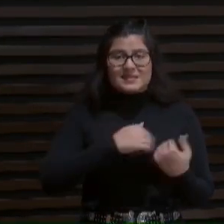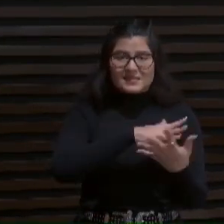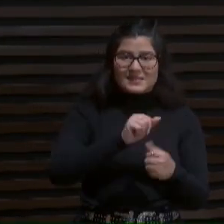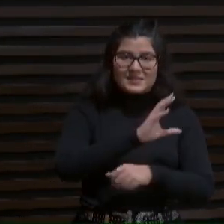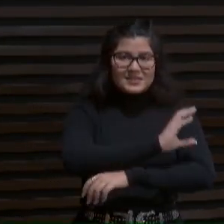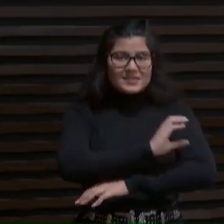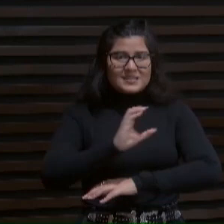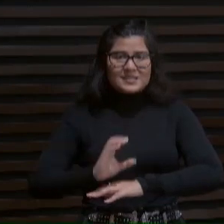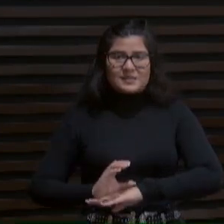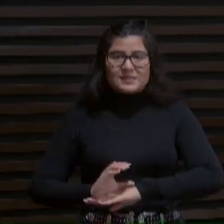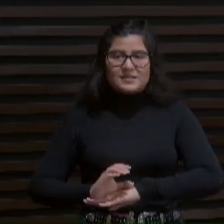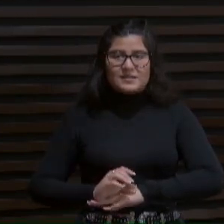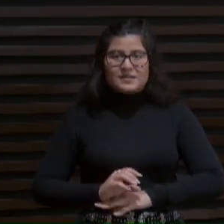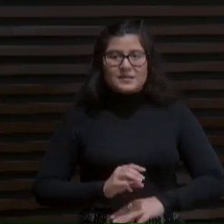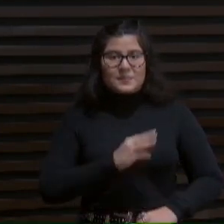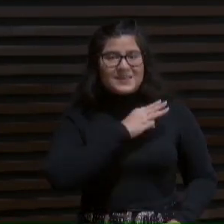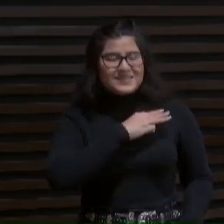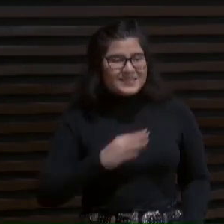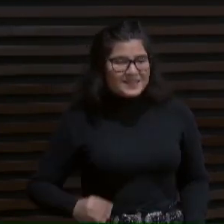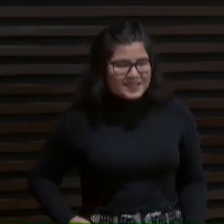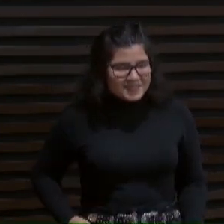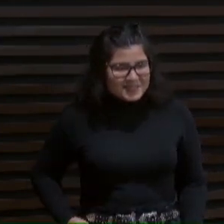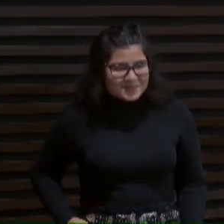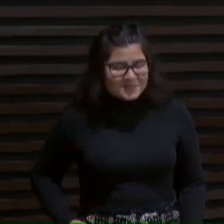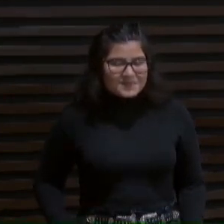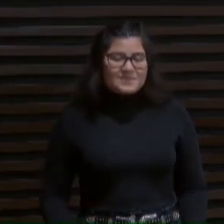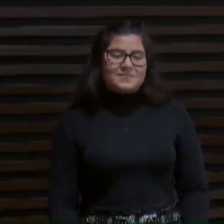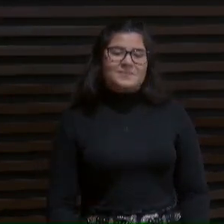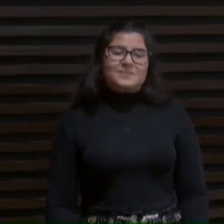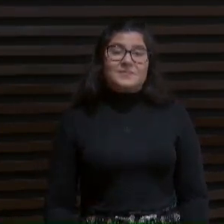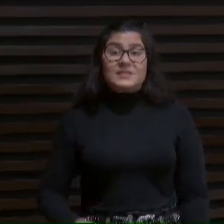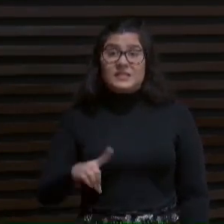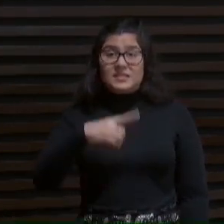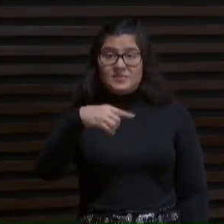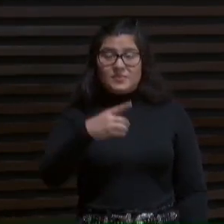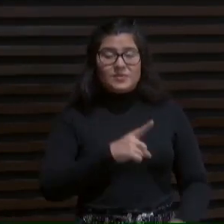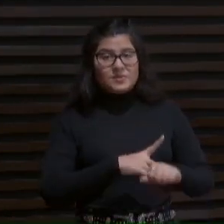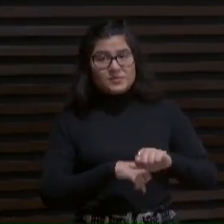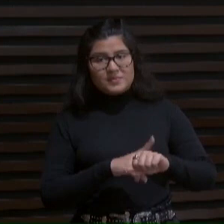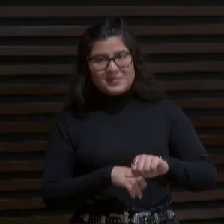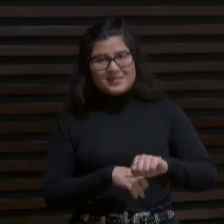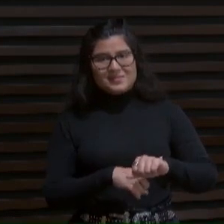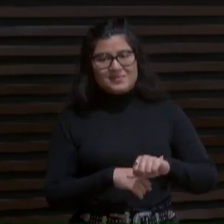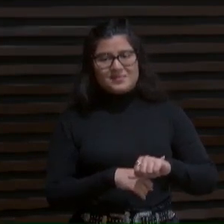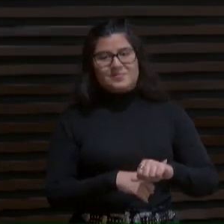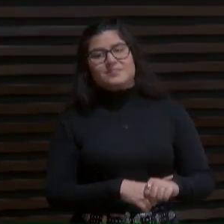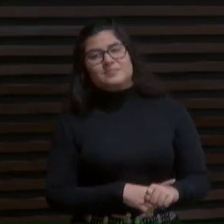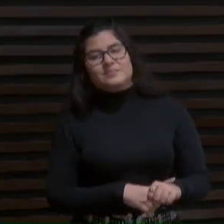Canaã, o Messias. Foi ali que, depois de algum tempo, veio a